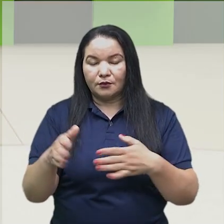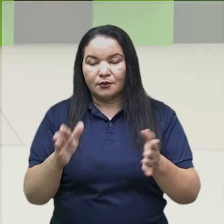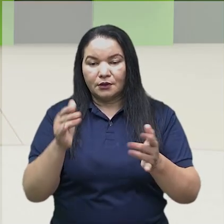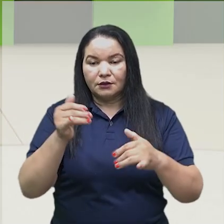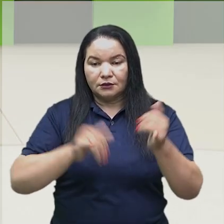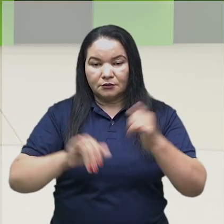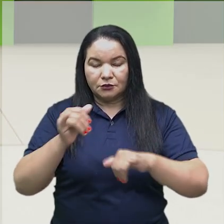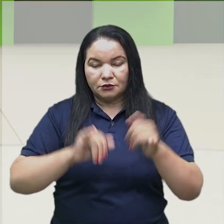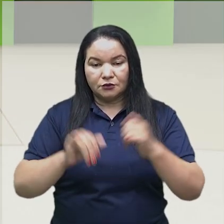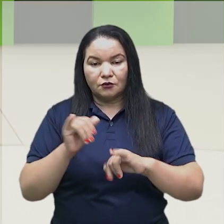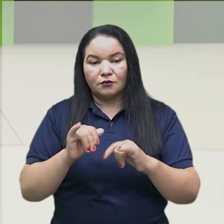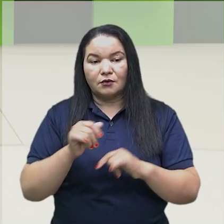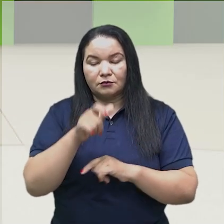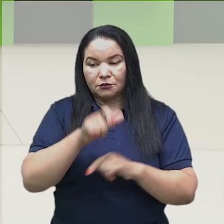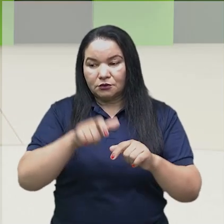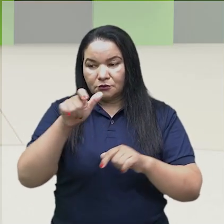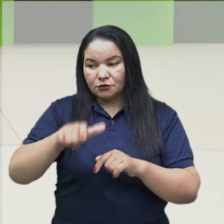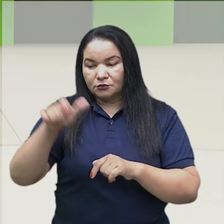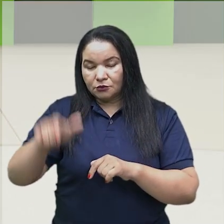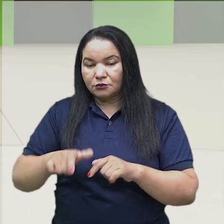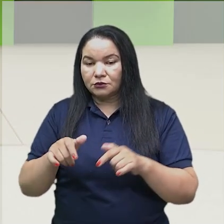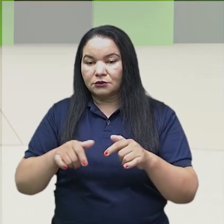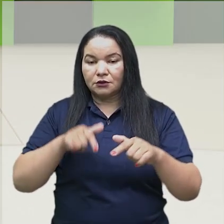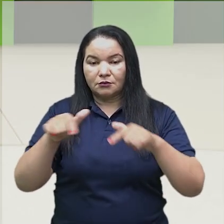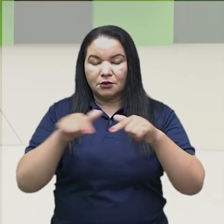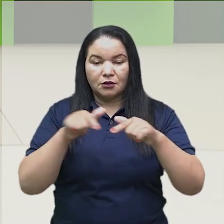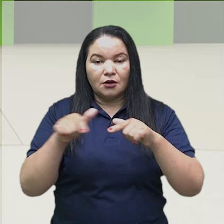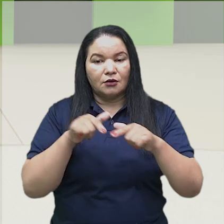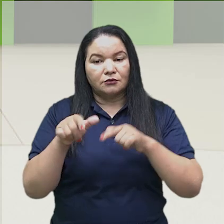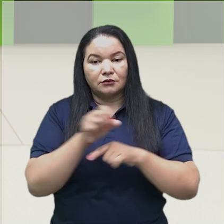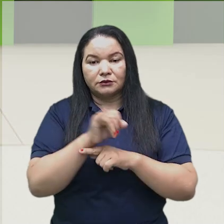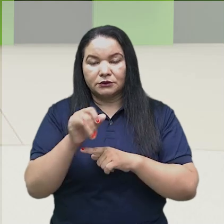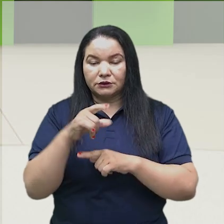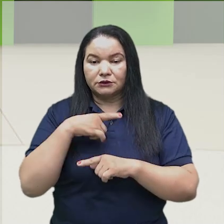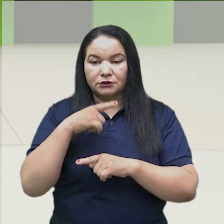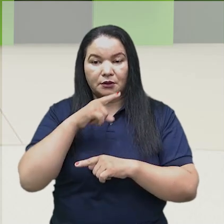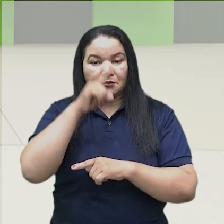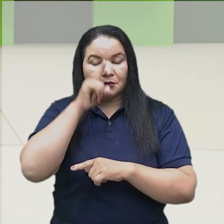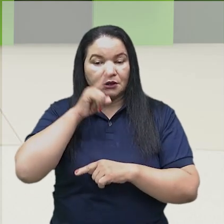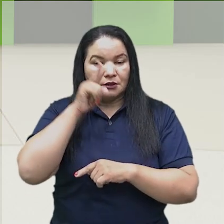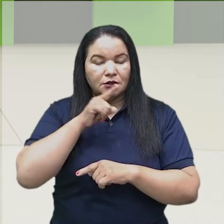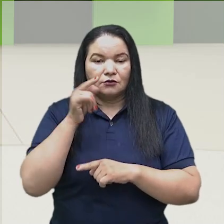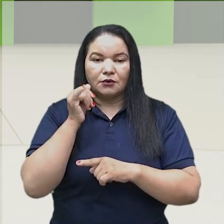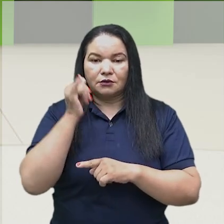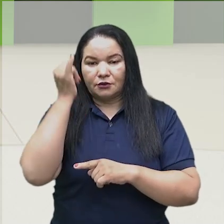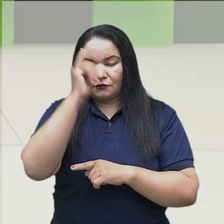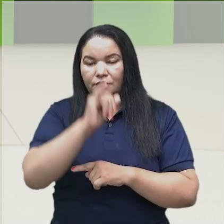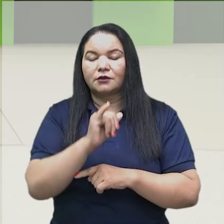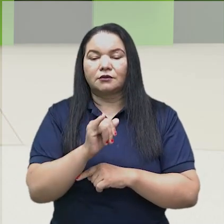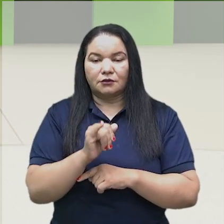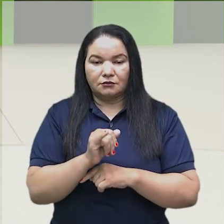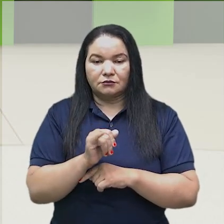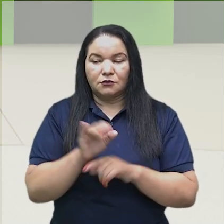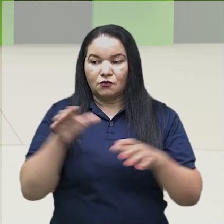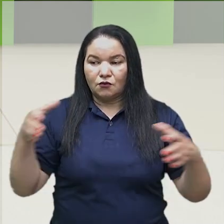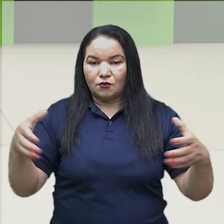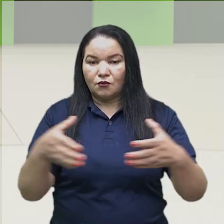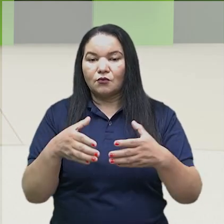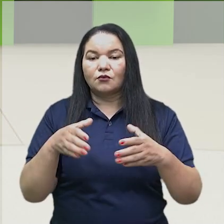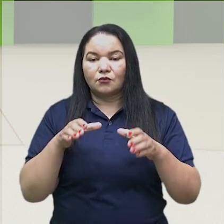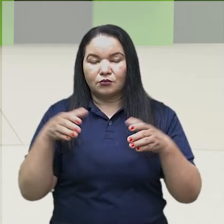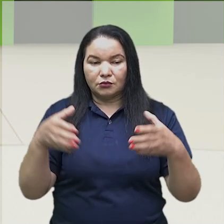para proteger todos os trabalhadores expostos a determinados riscos, tá? Então, já é mais coletivo,